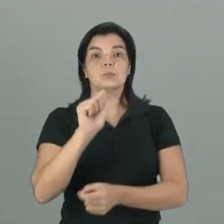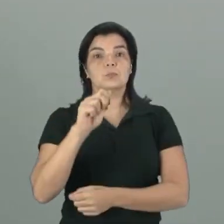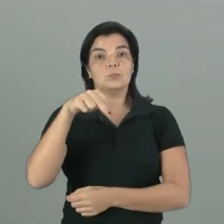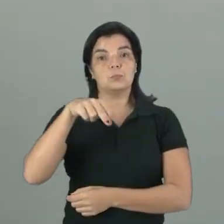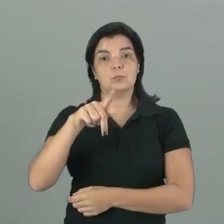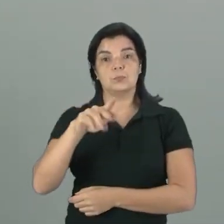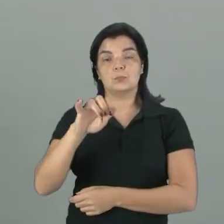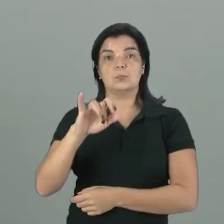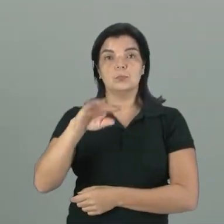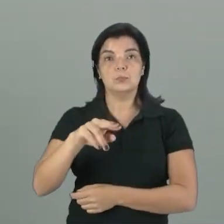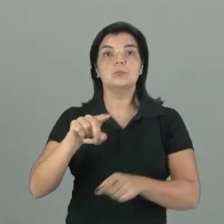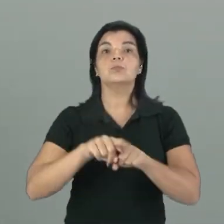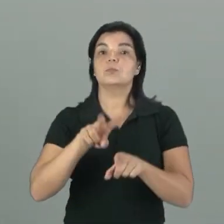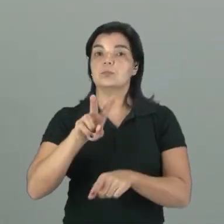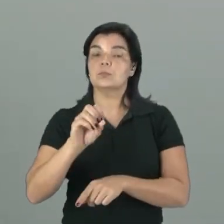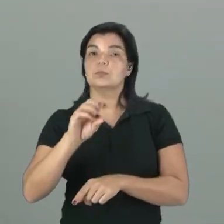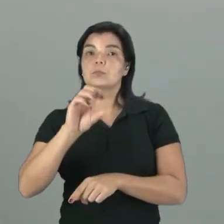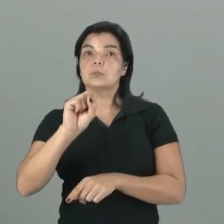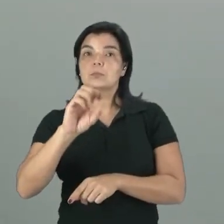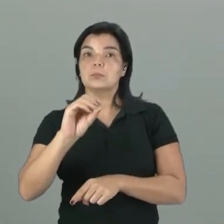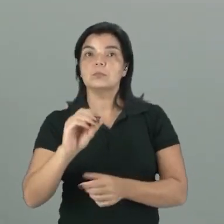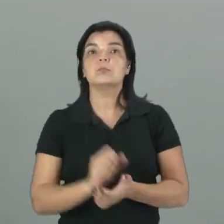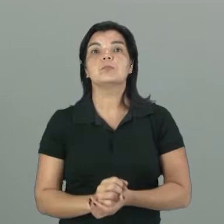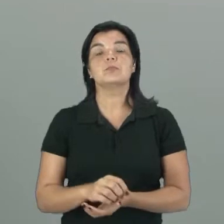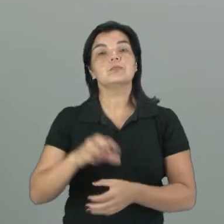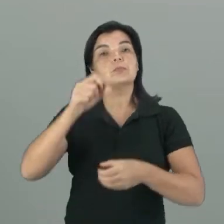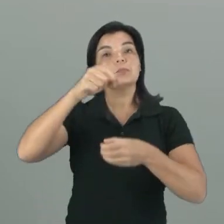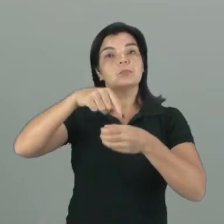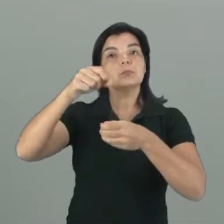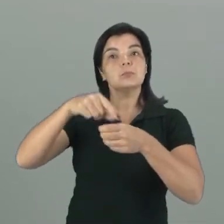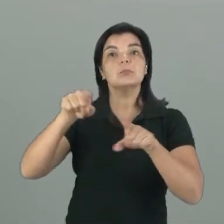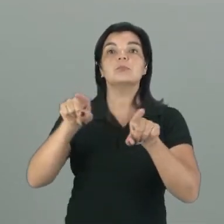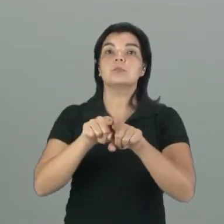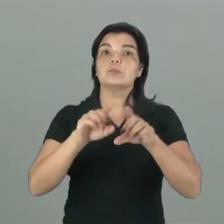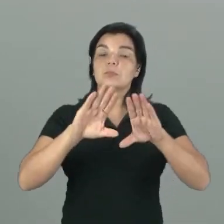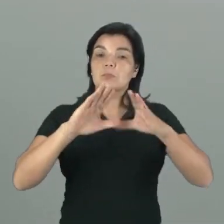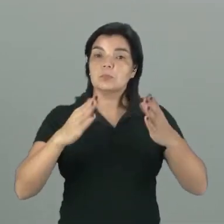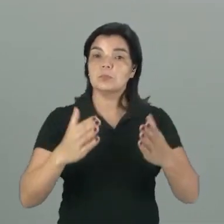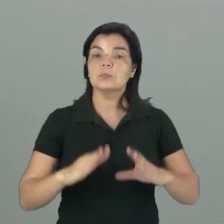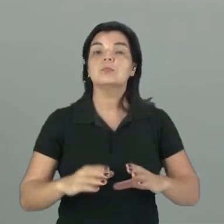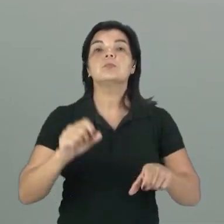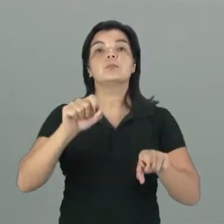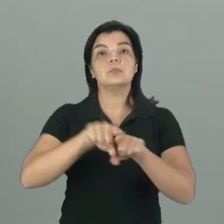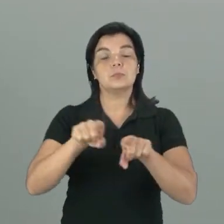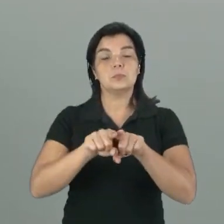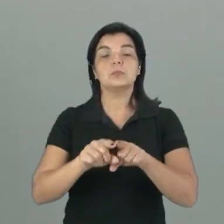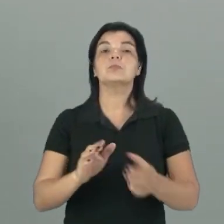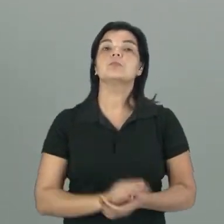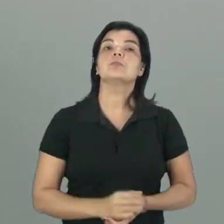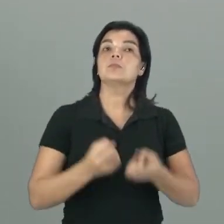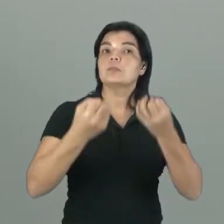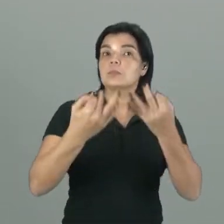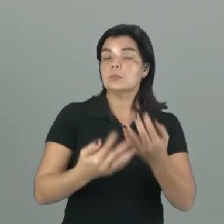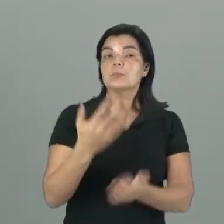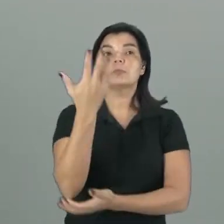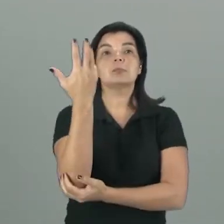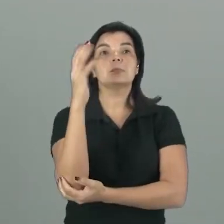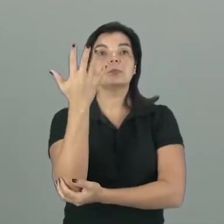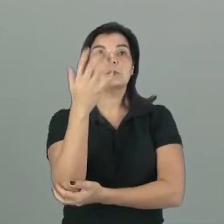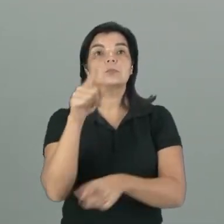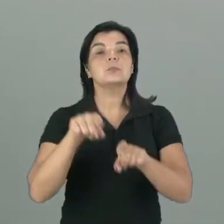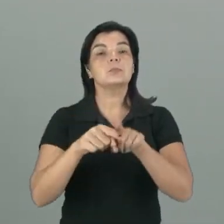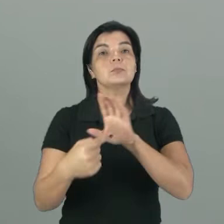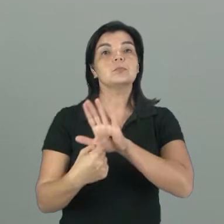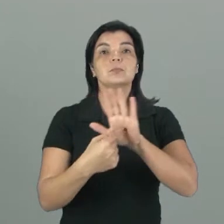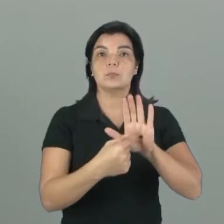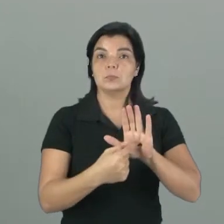que significa vaso, e esperma significa semente. Então as angiospermas, evolutivamente falando, são as plantas que